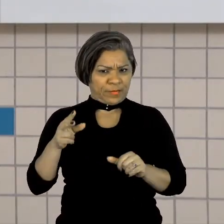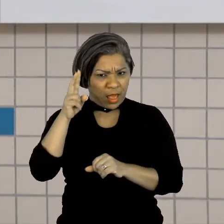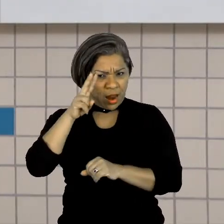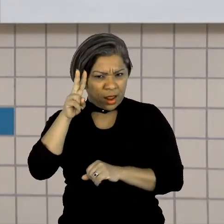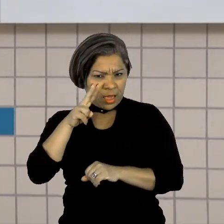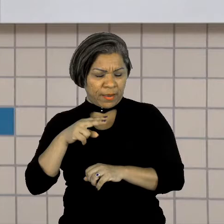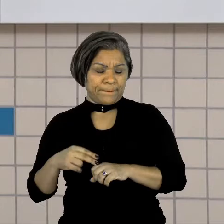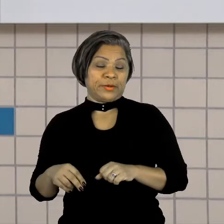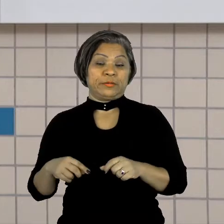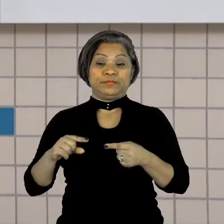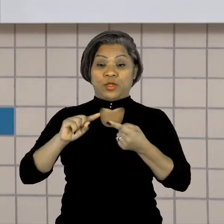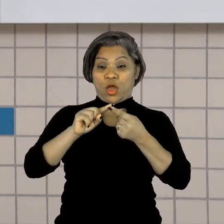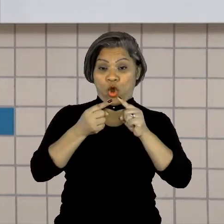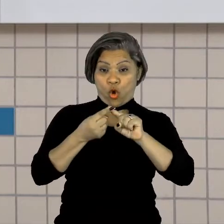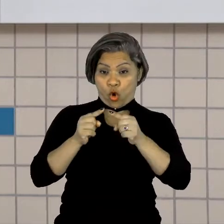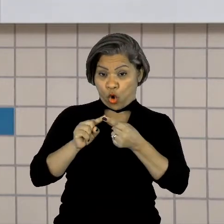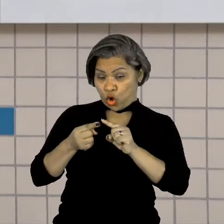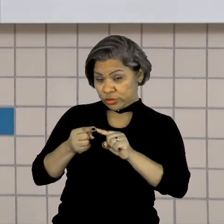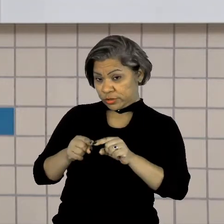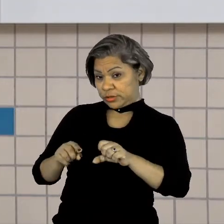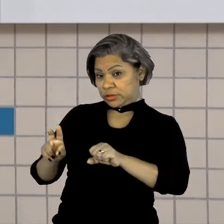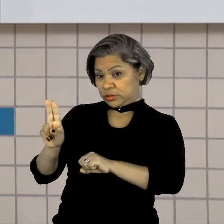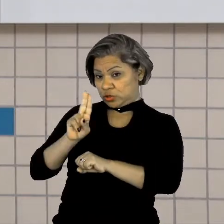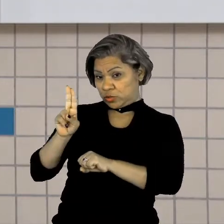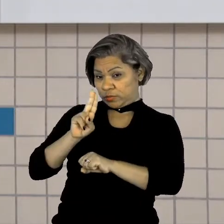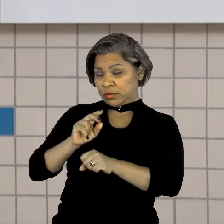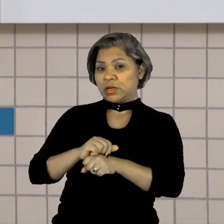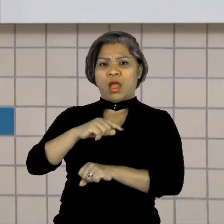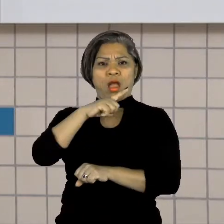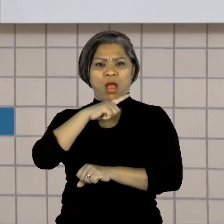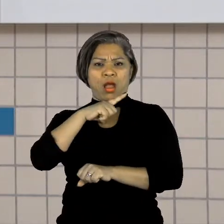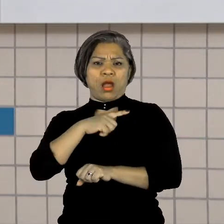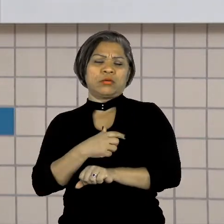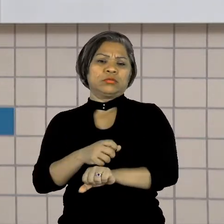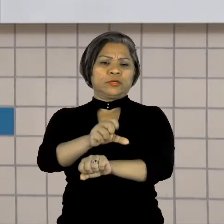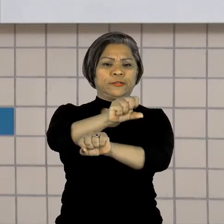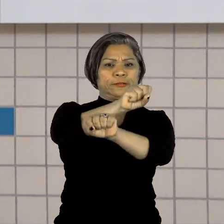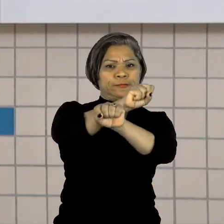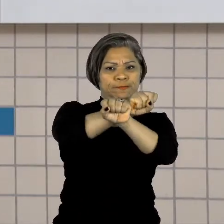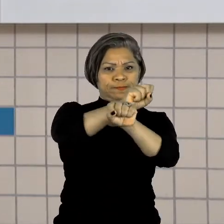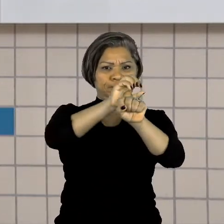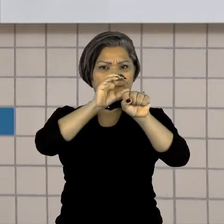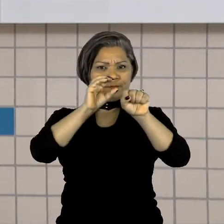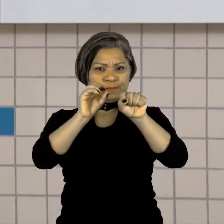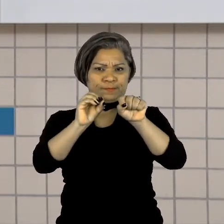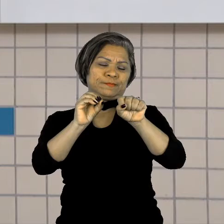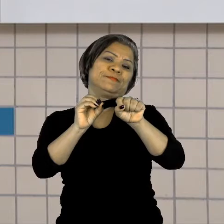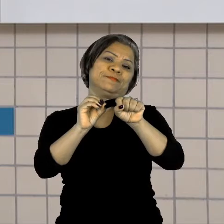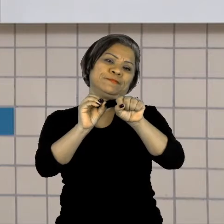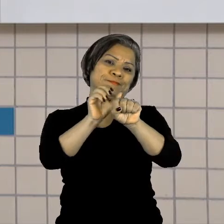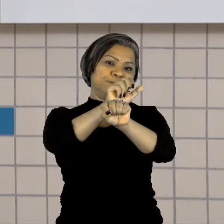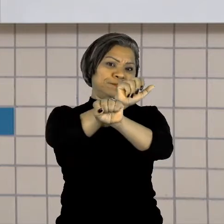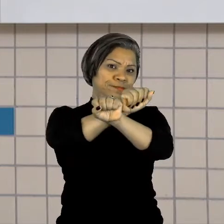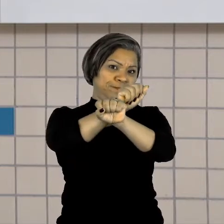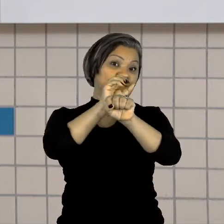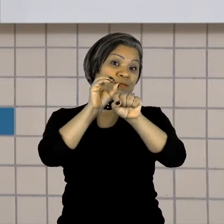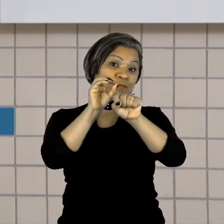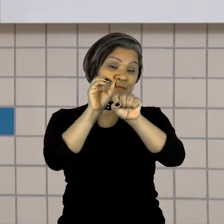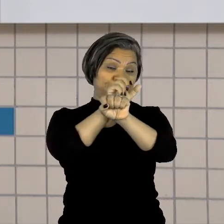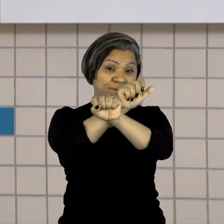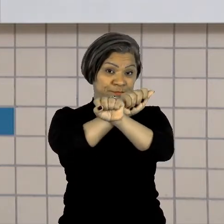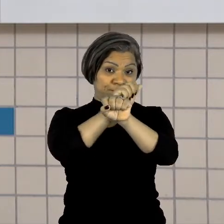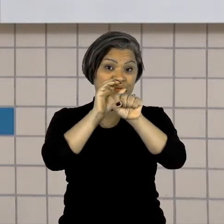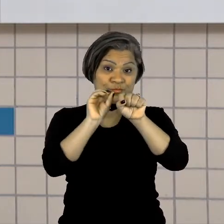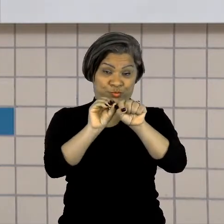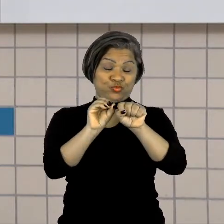nominal tem a questão do uso do artigo, do o e do a? Já estou dando uma dica aí, tem o uso do artigo, do o e do a. E